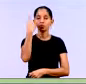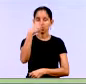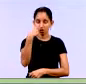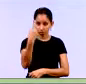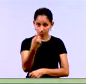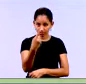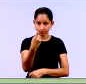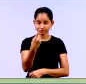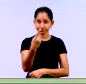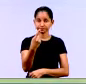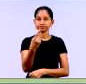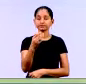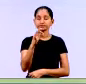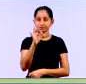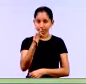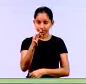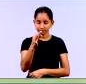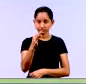hora?